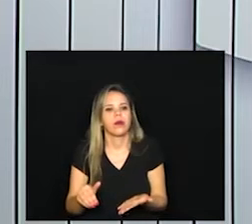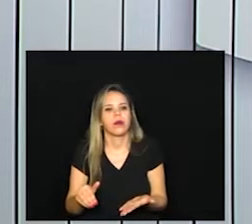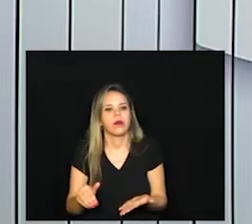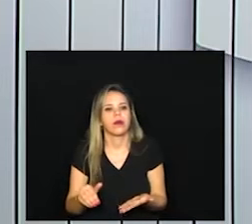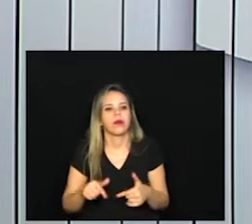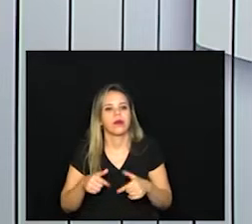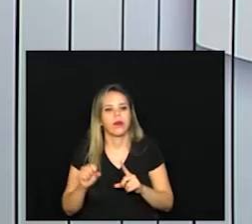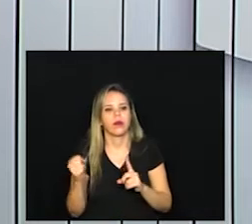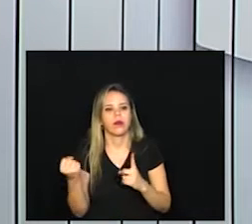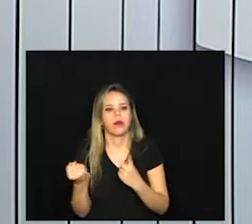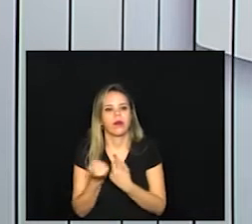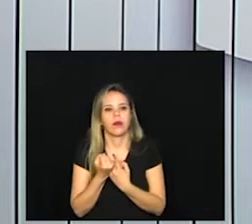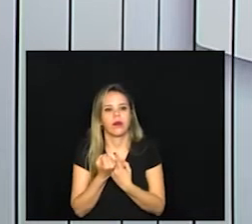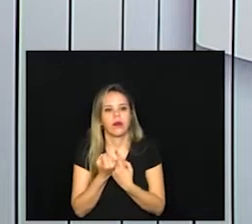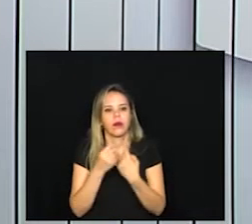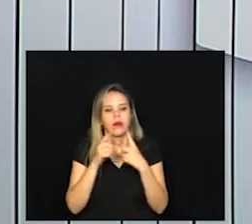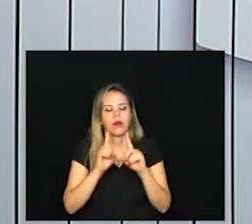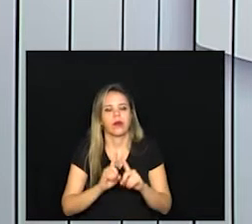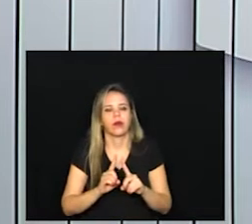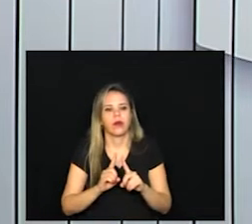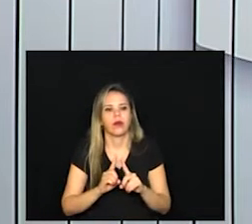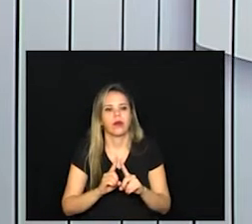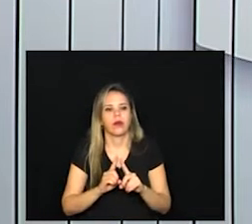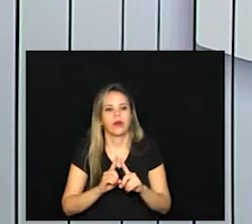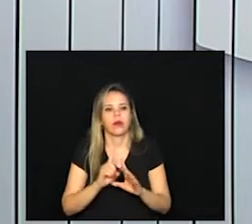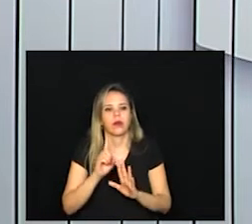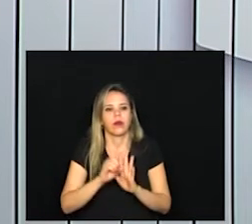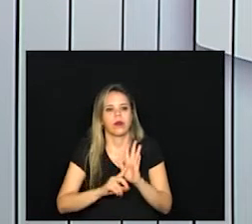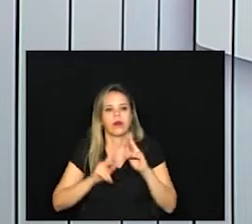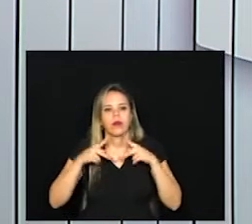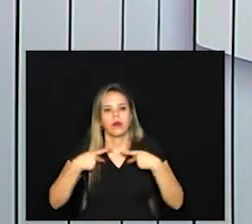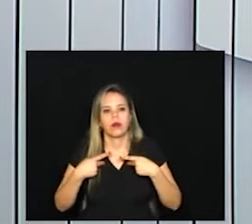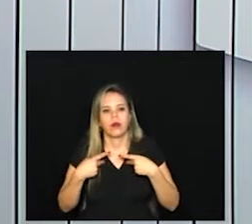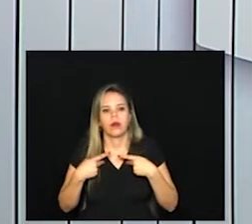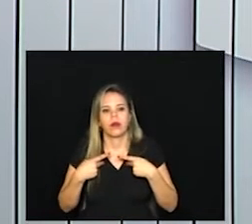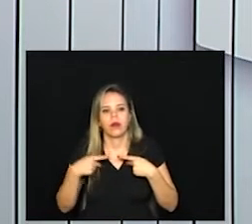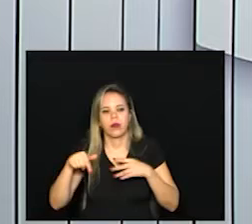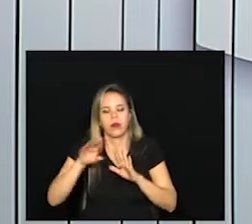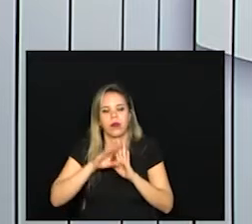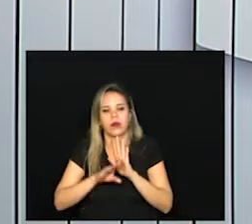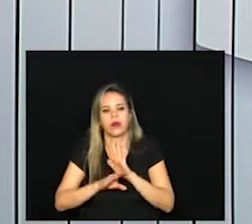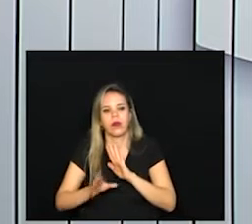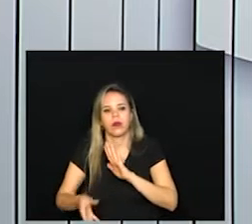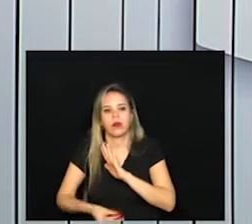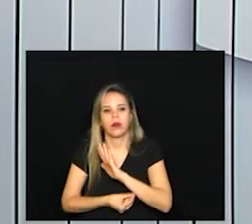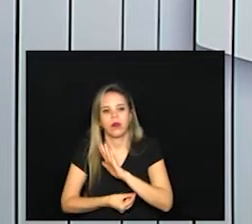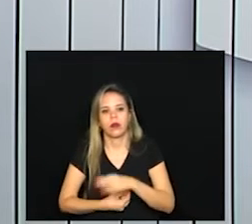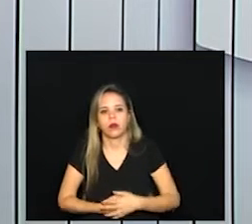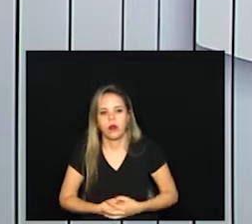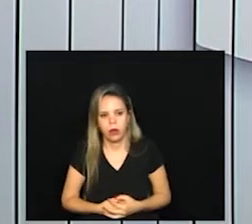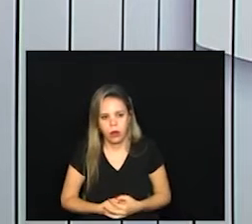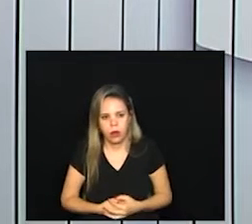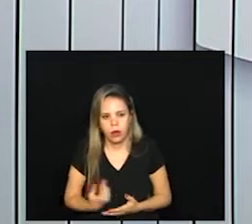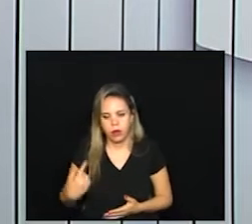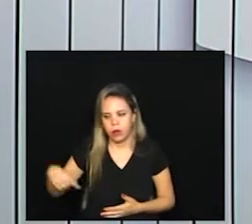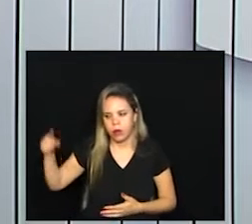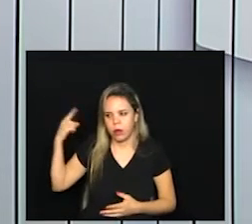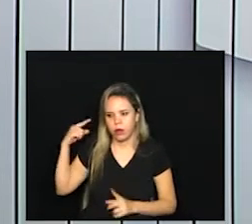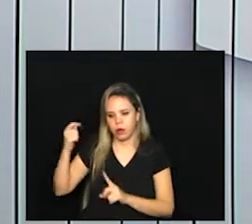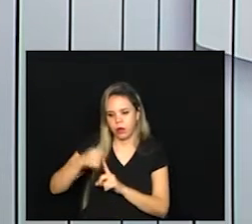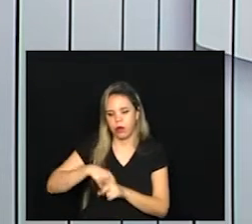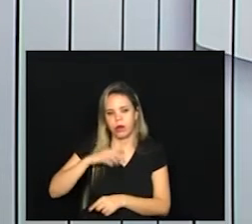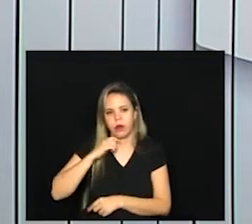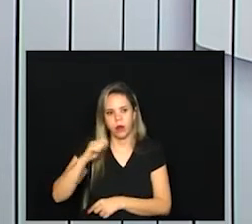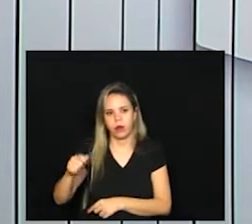de Assistência Social, Pessoa com Deficiência e Direitos Humanos, aqui no programa Câmara Total. É, desde o mês de